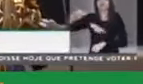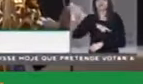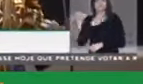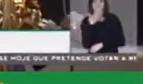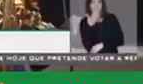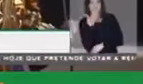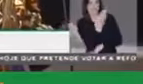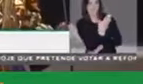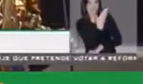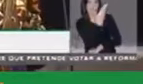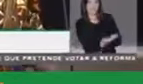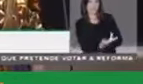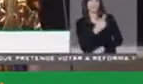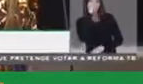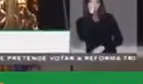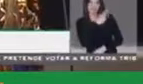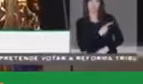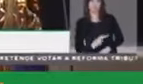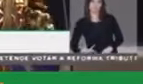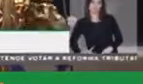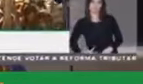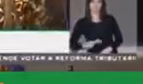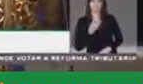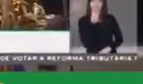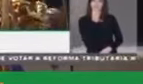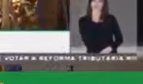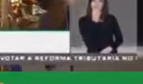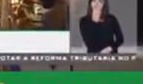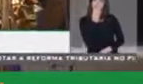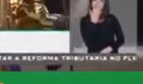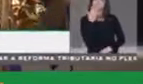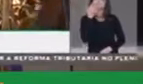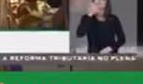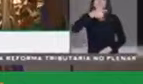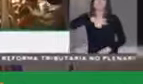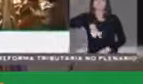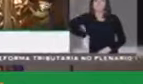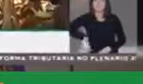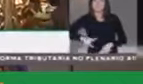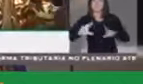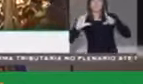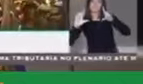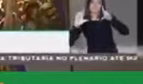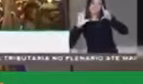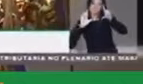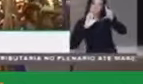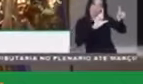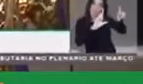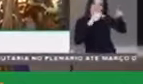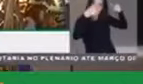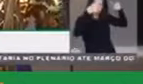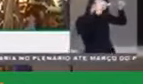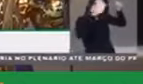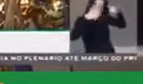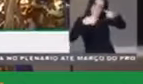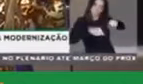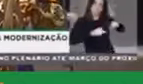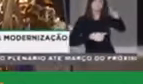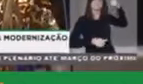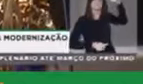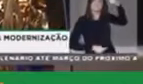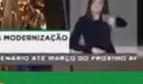solicitamos a Vossa Excelência que reponha esse quadro, que